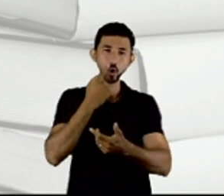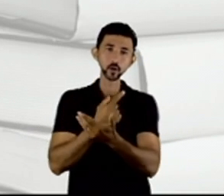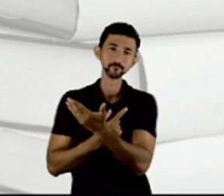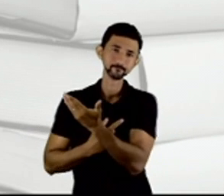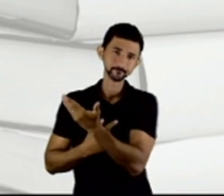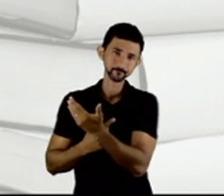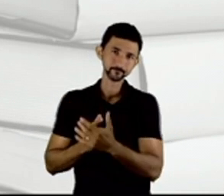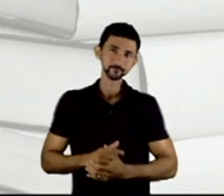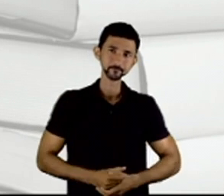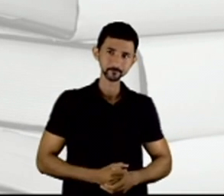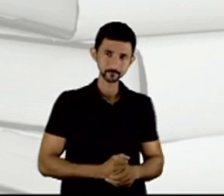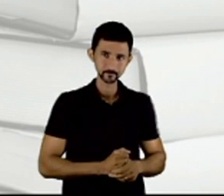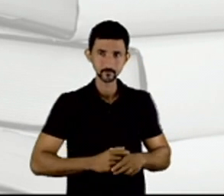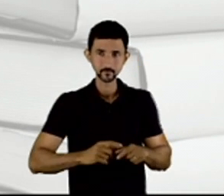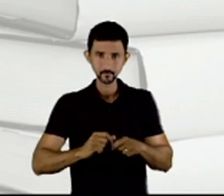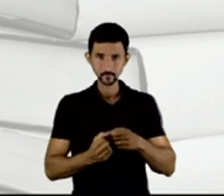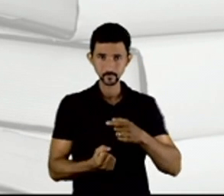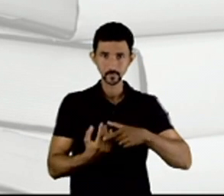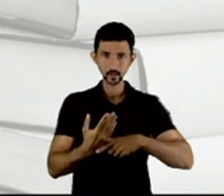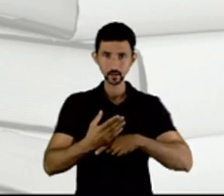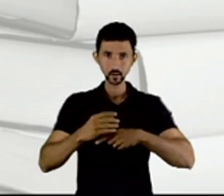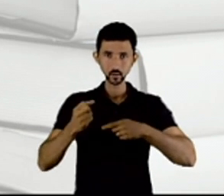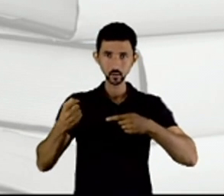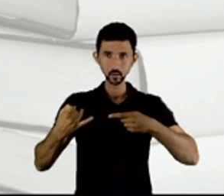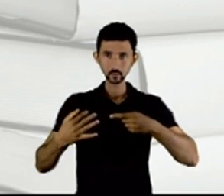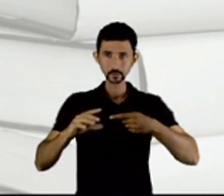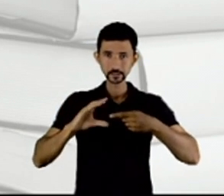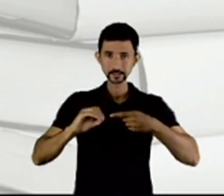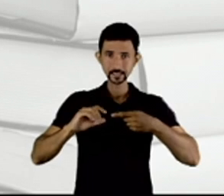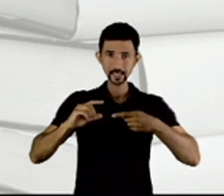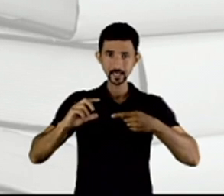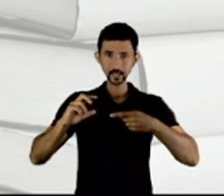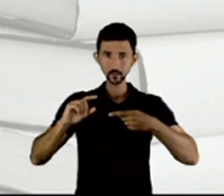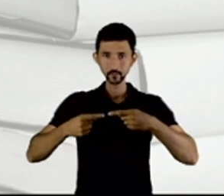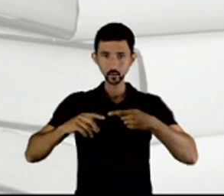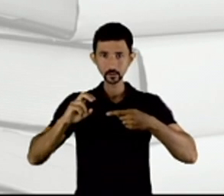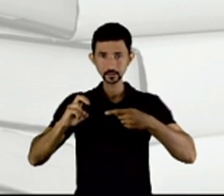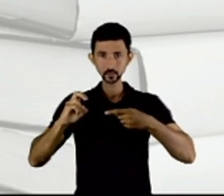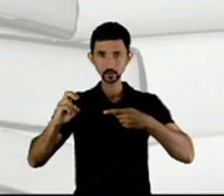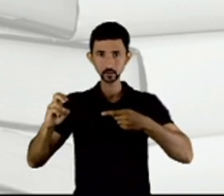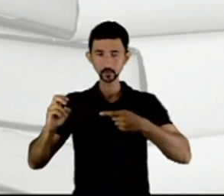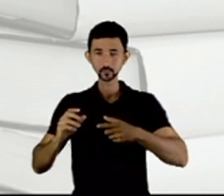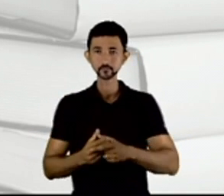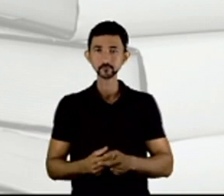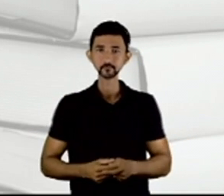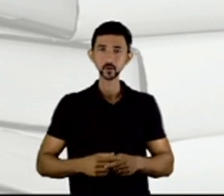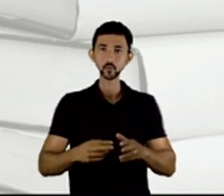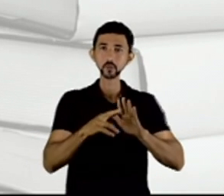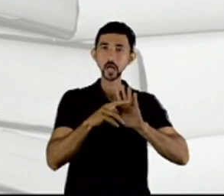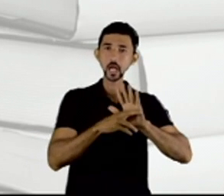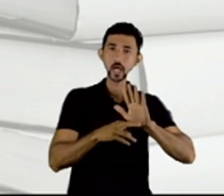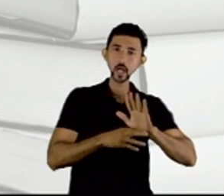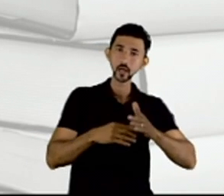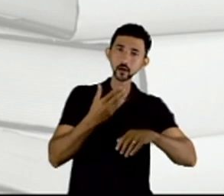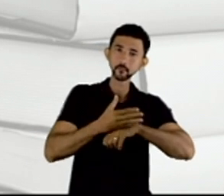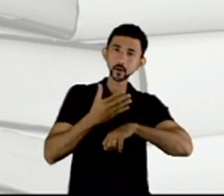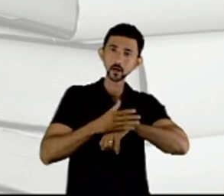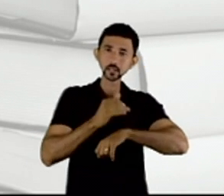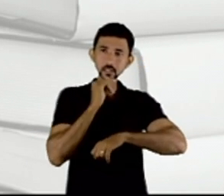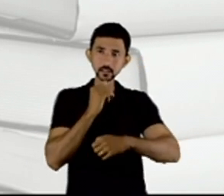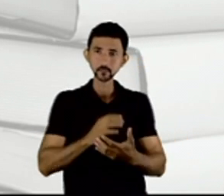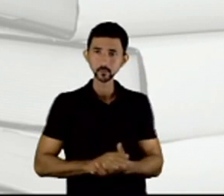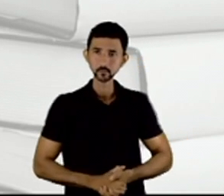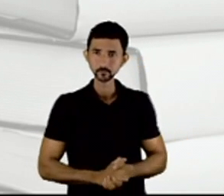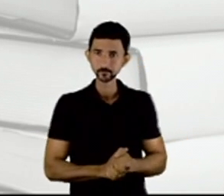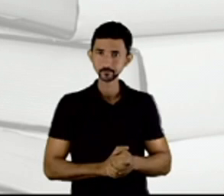forma decimal, gera essa dízima. Então aqui para vocês, na regra prática eu já diria, olha, ponho